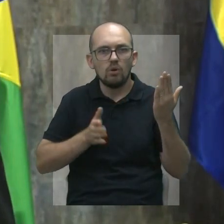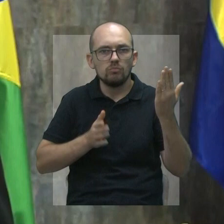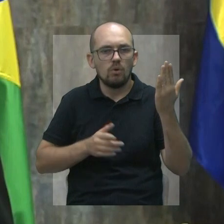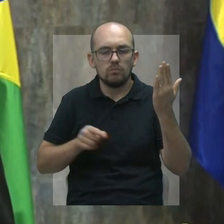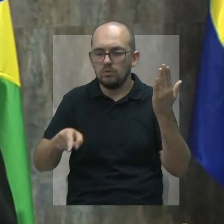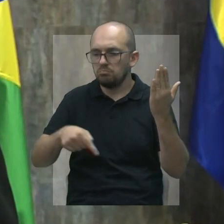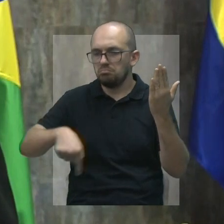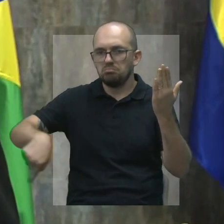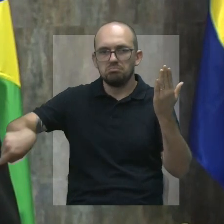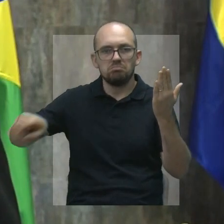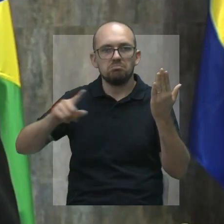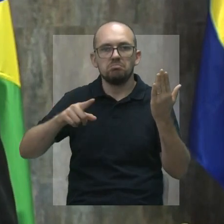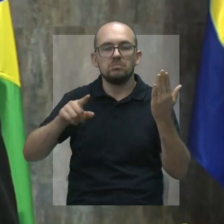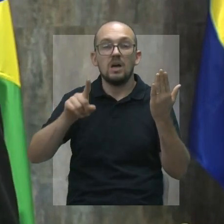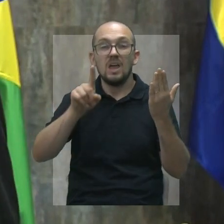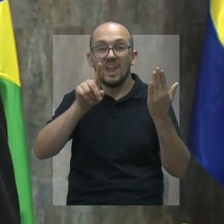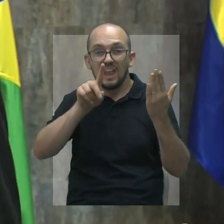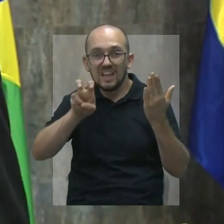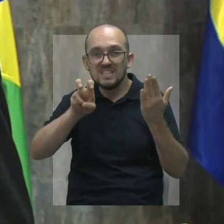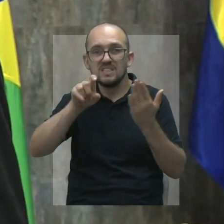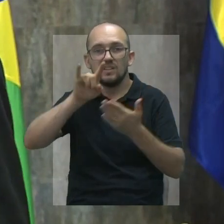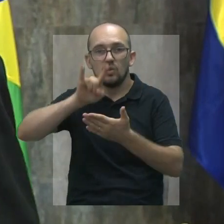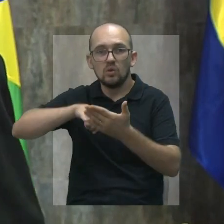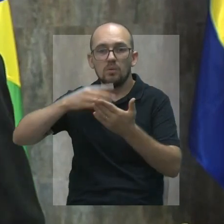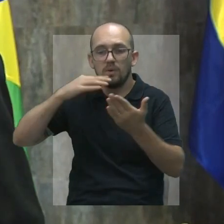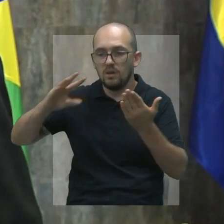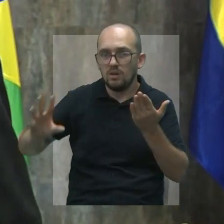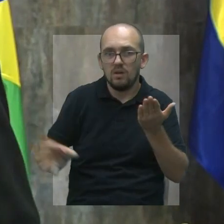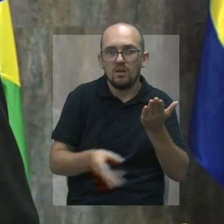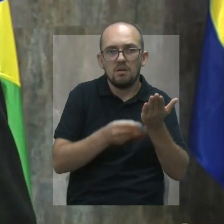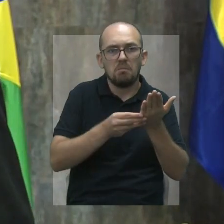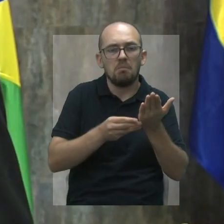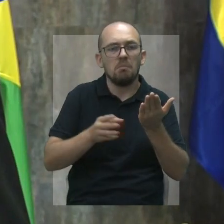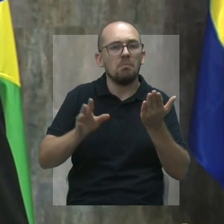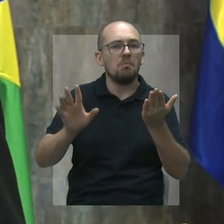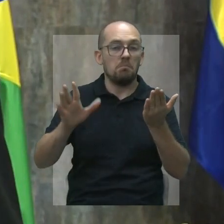Isso, então, torna, na minha opinião,